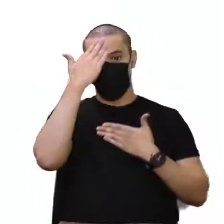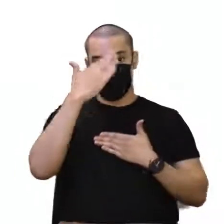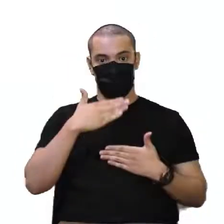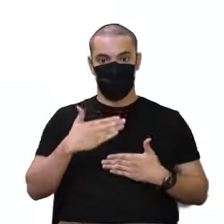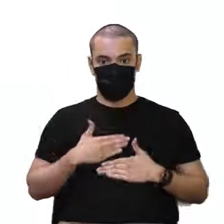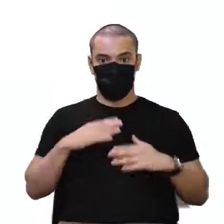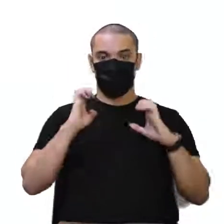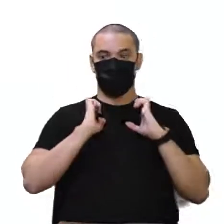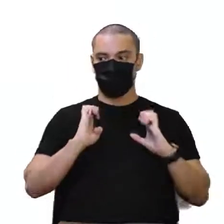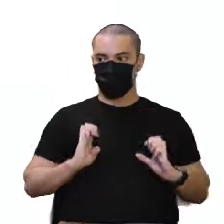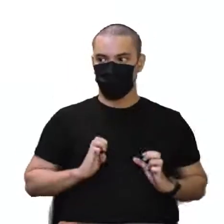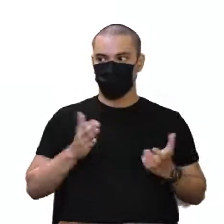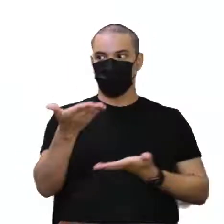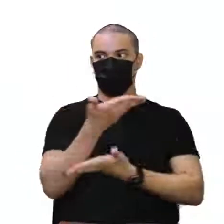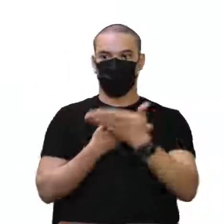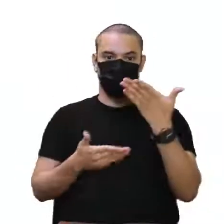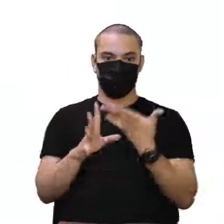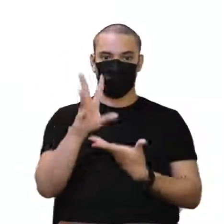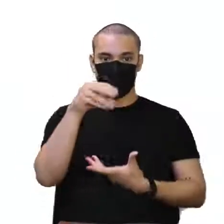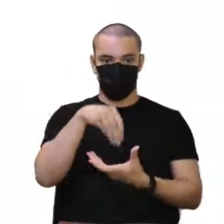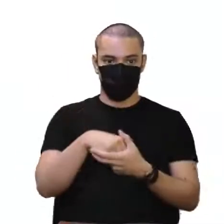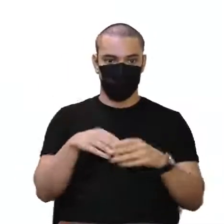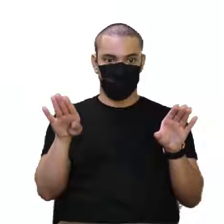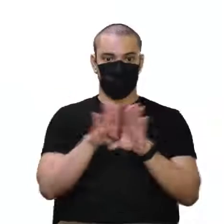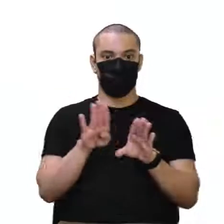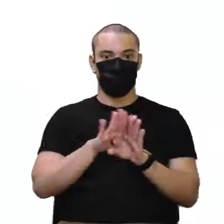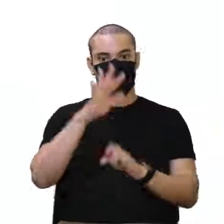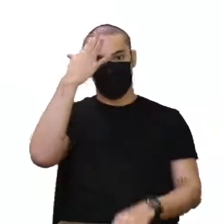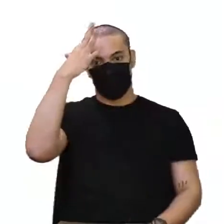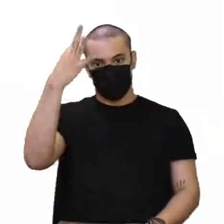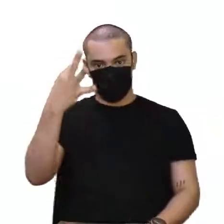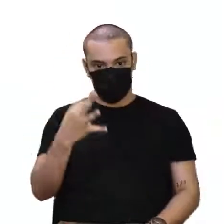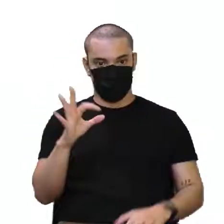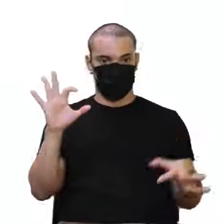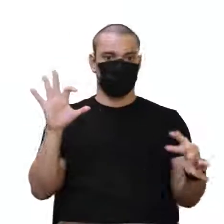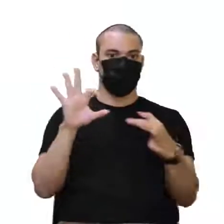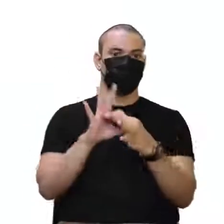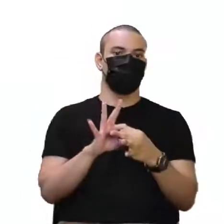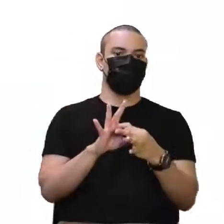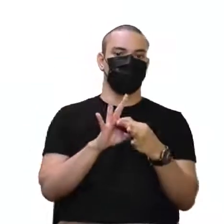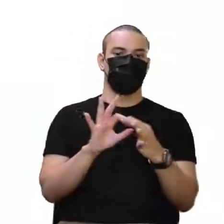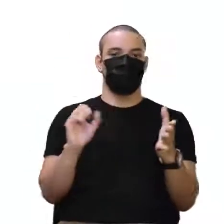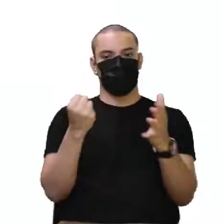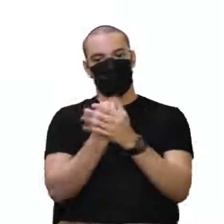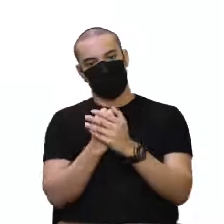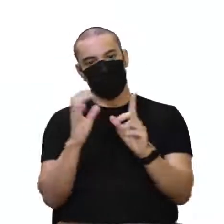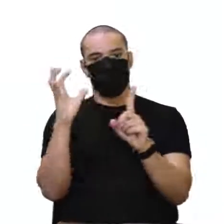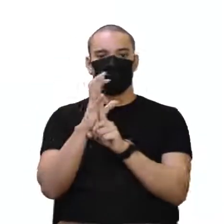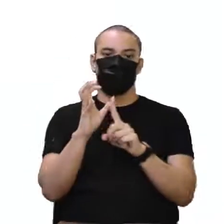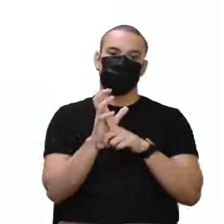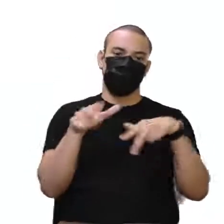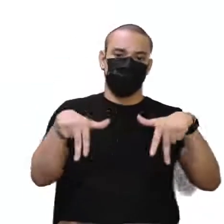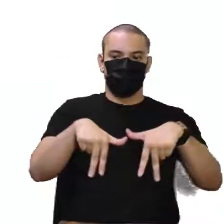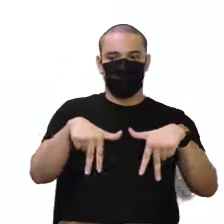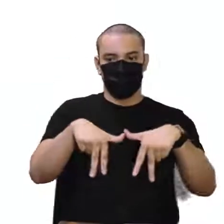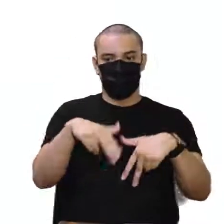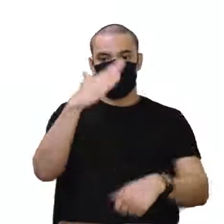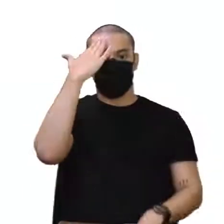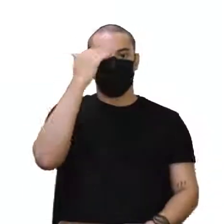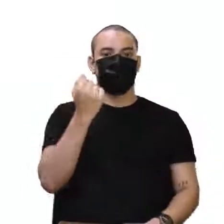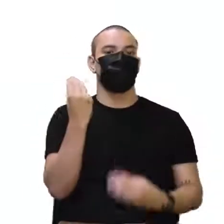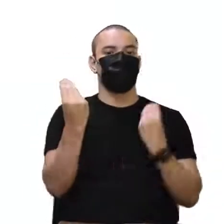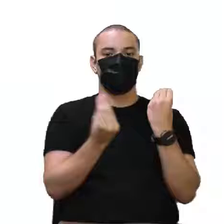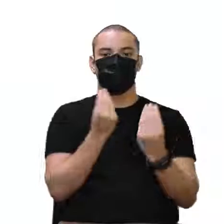as questões éticas envolvidas, compreender a herança genética ligada a irrestrita e influenciada pelo sexo, identificando